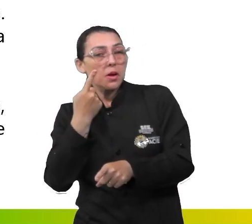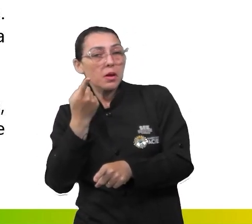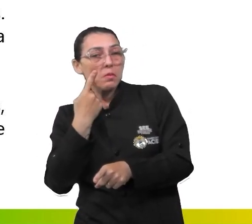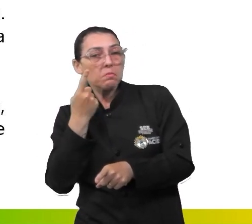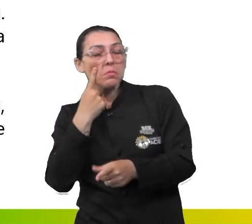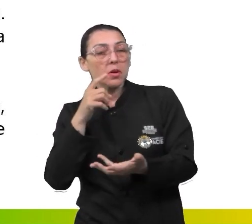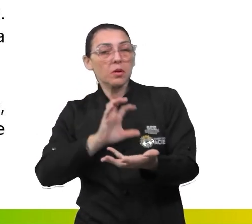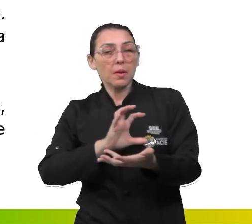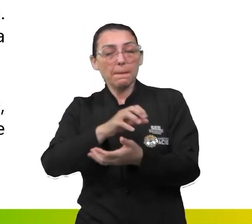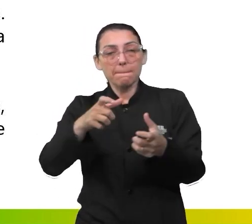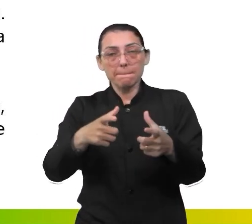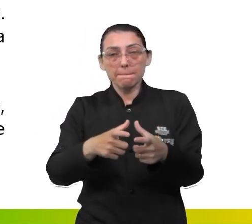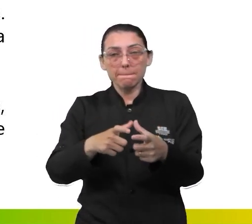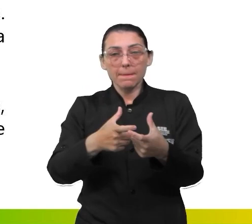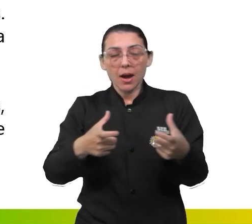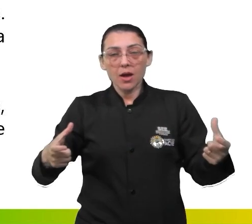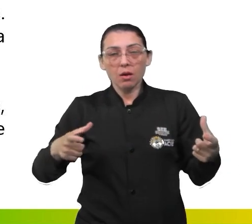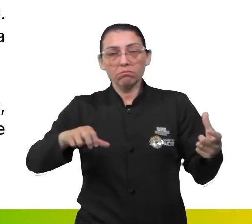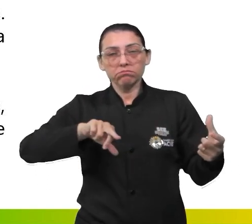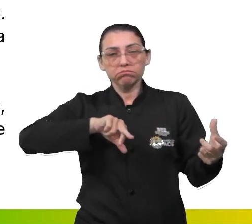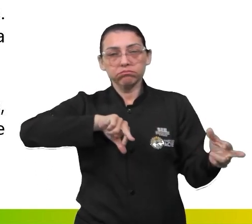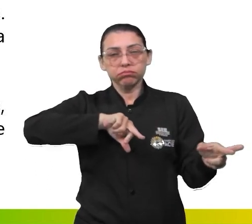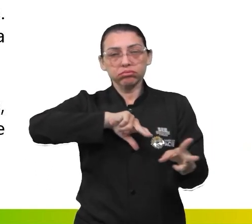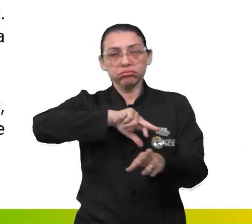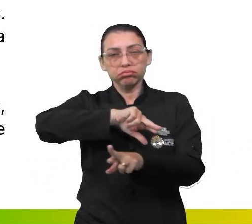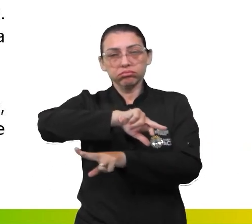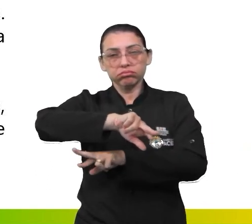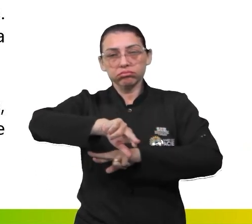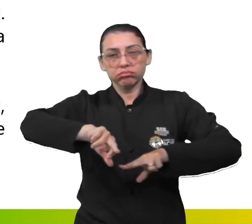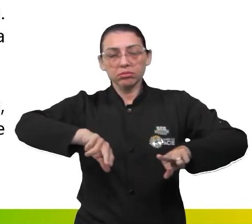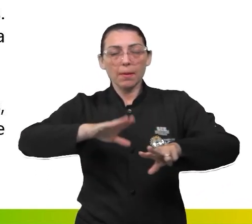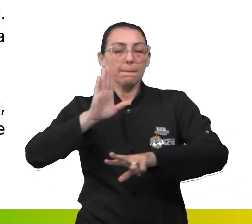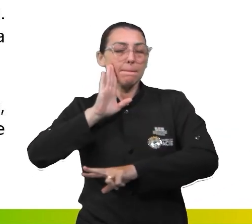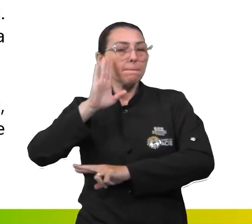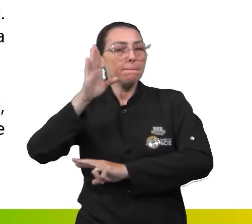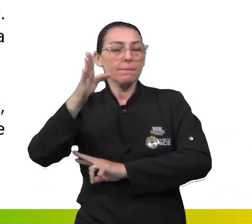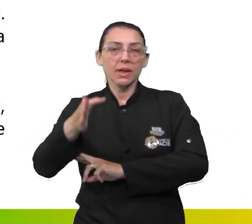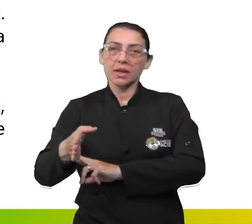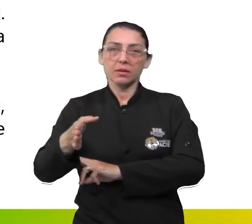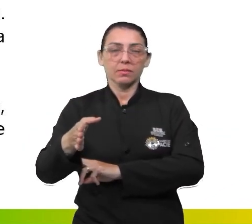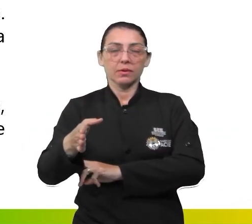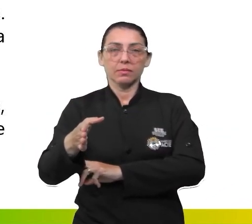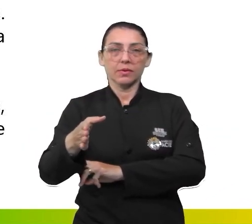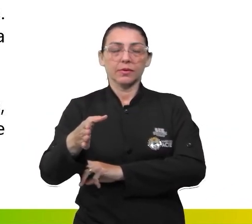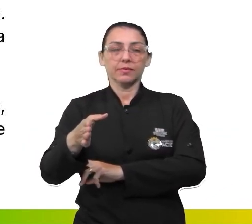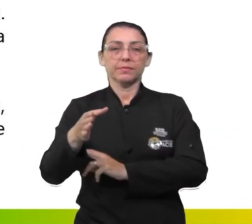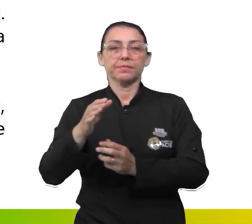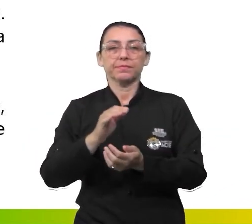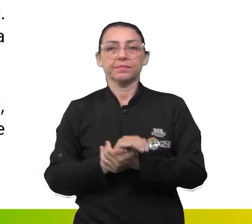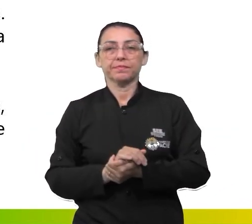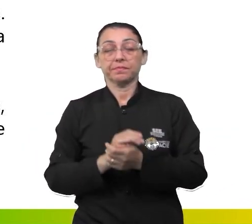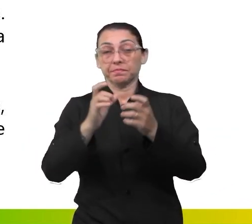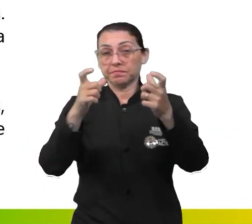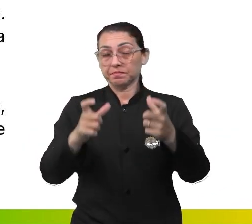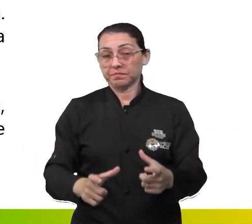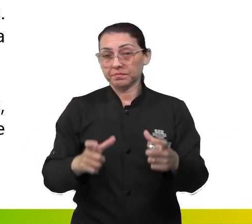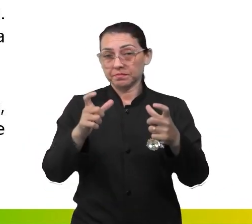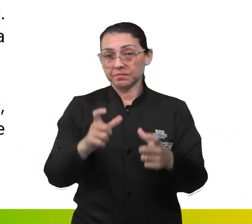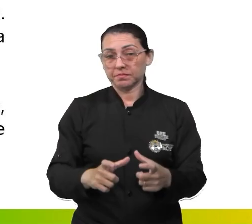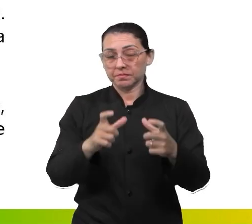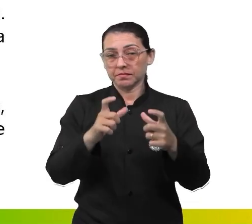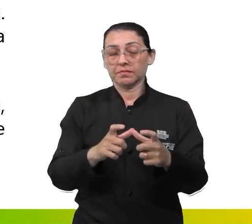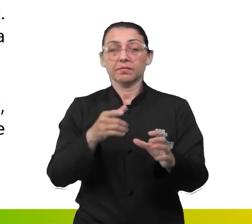dos continentes com maior biodiversidade do planeta, principalmente na parte localizada aí